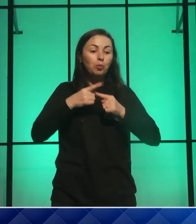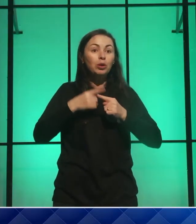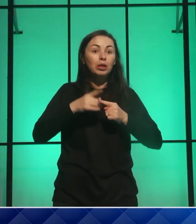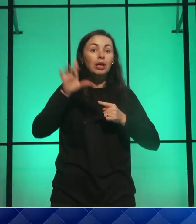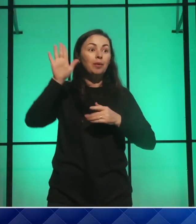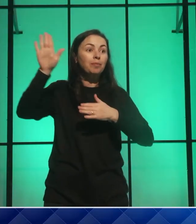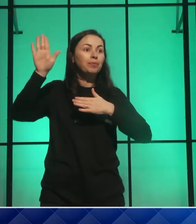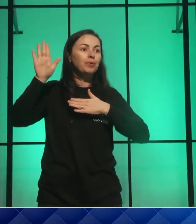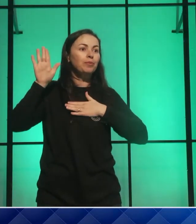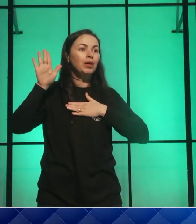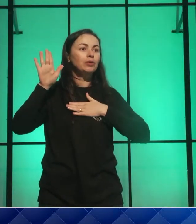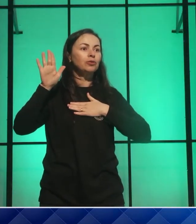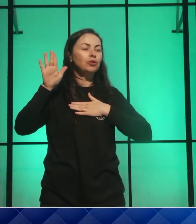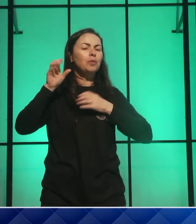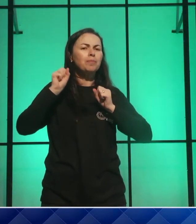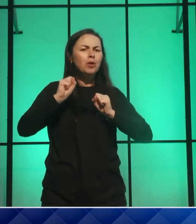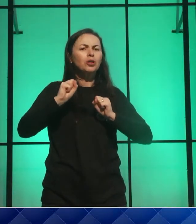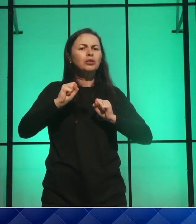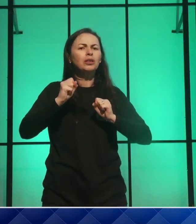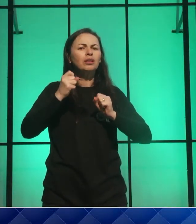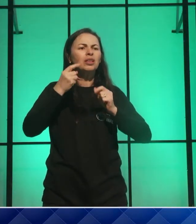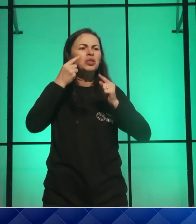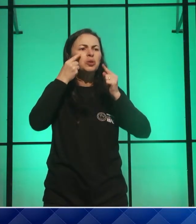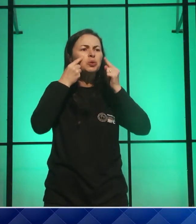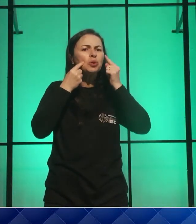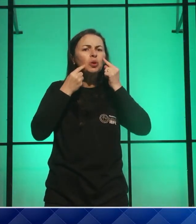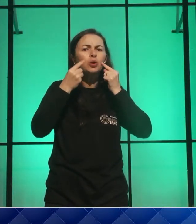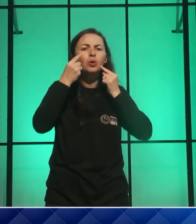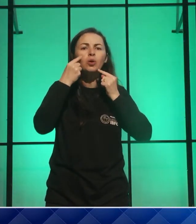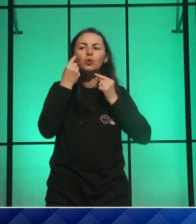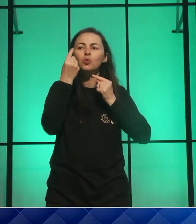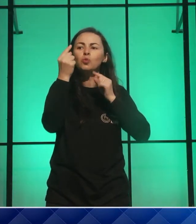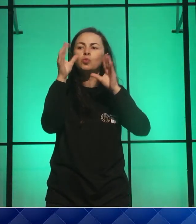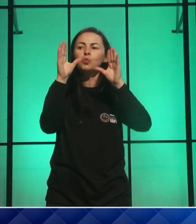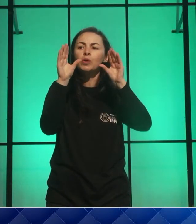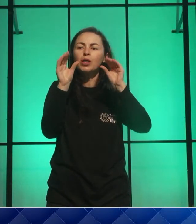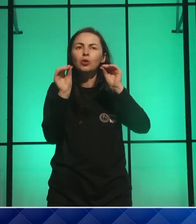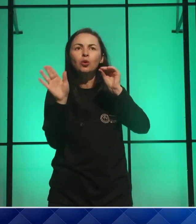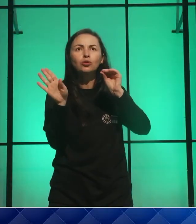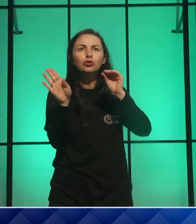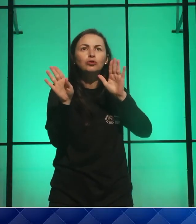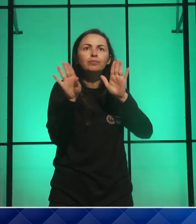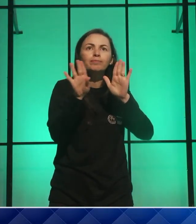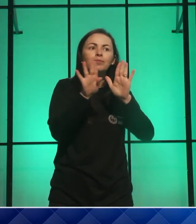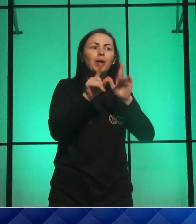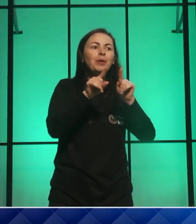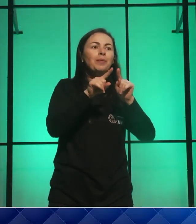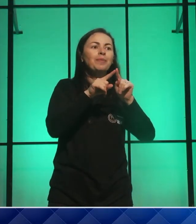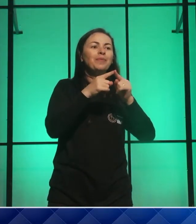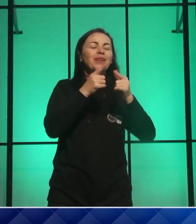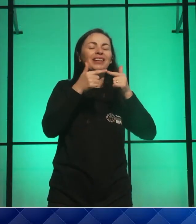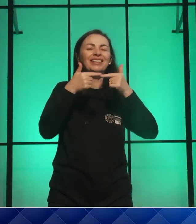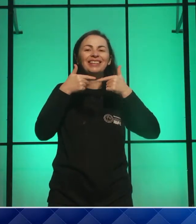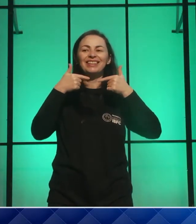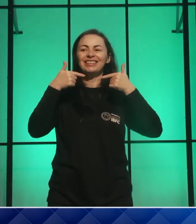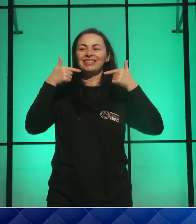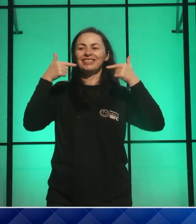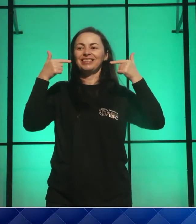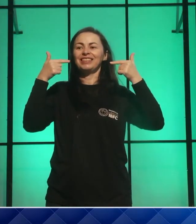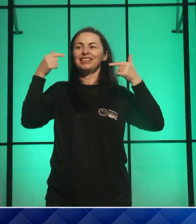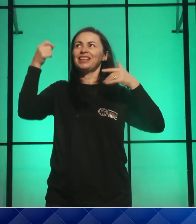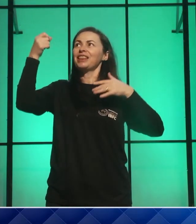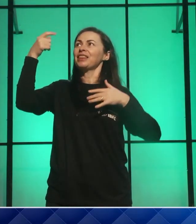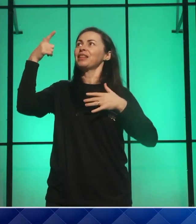promete o choro. O choro pode durar uma noite toda, mas a alegria vai vir